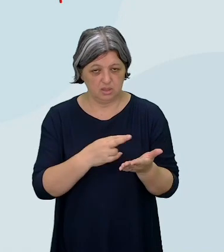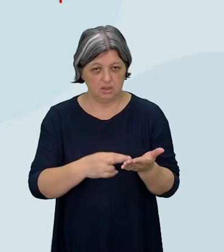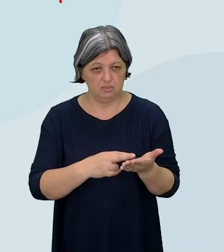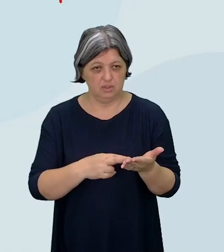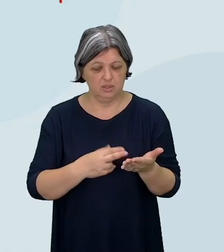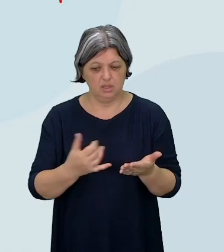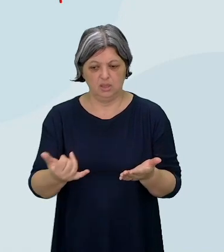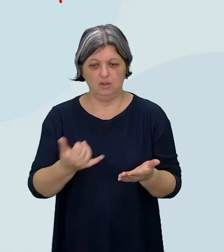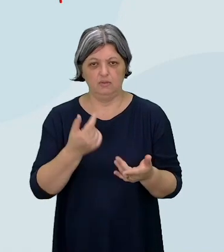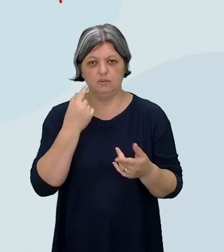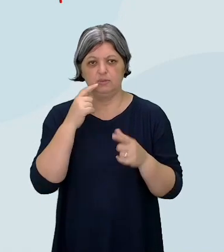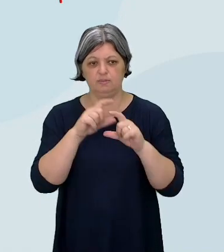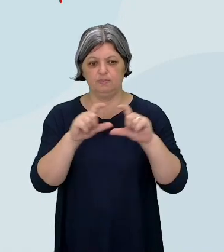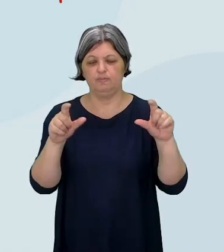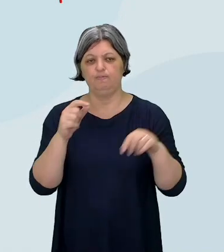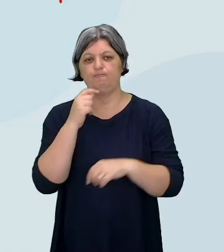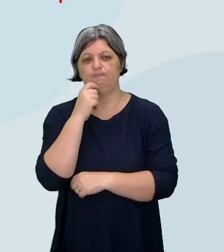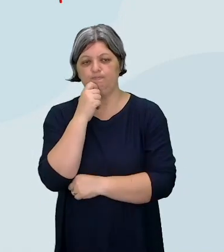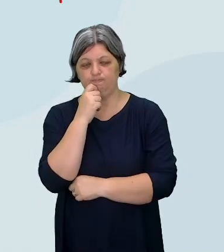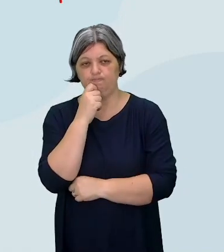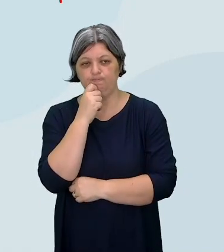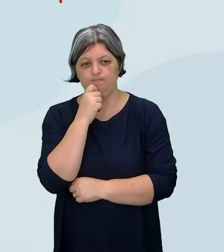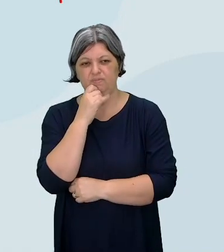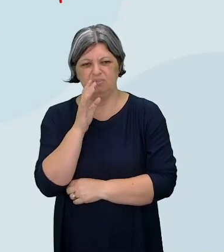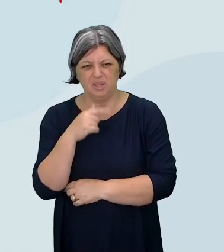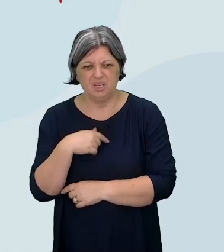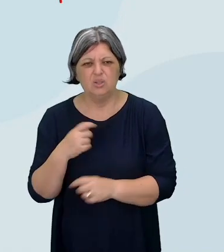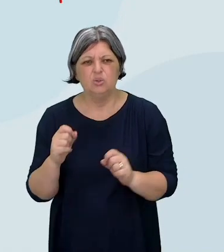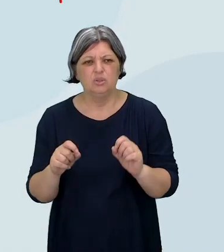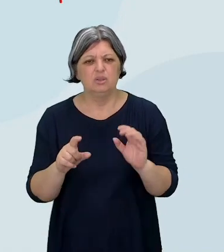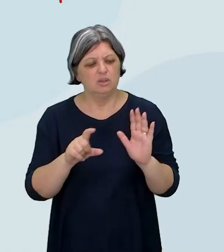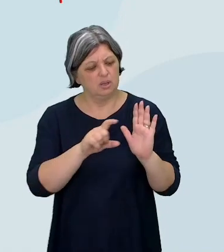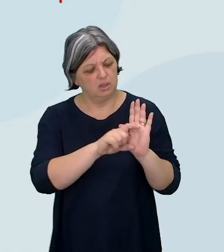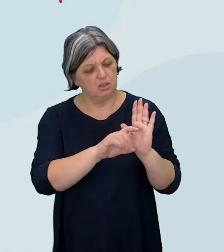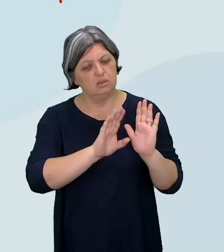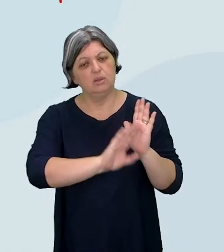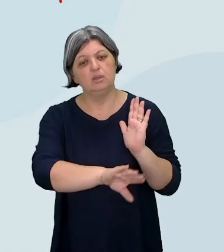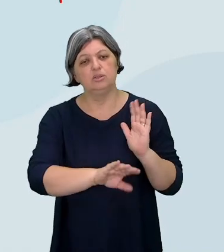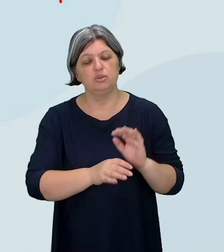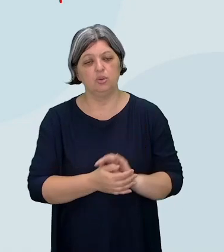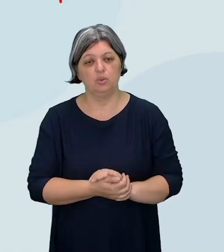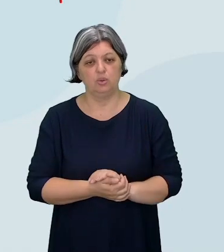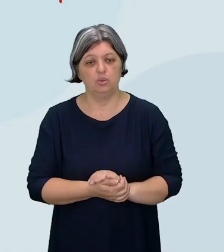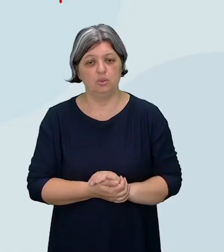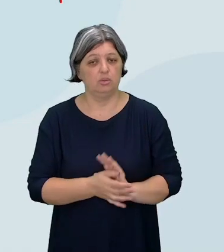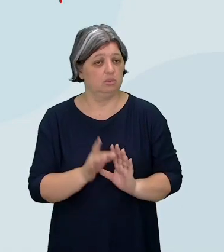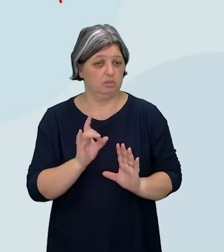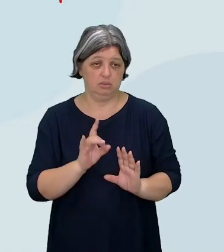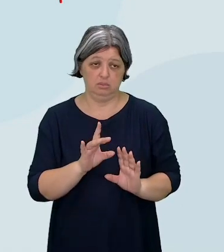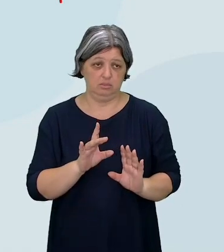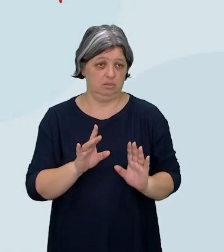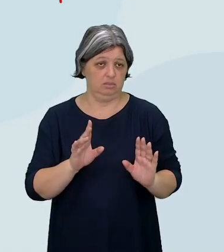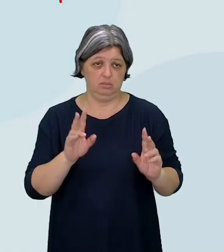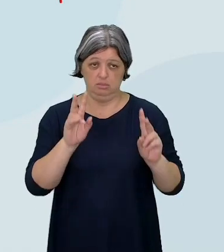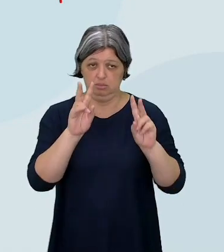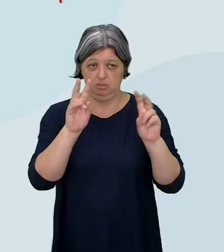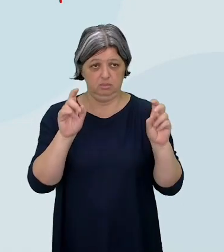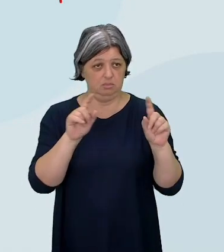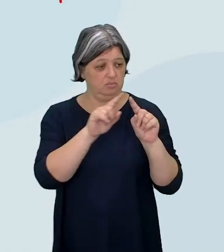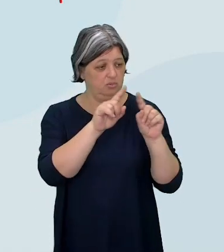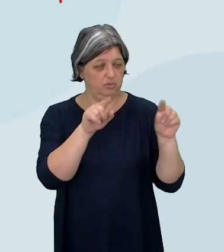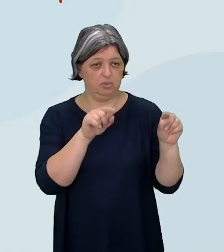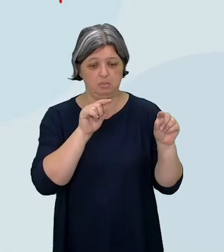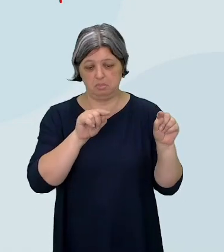me dizendo isso aqui. Aí você vai falar, bom, mas e as partes que você tirou? Simples, gente, só bota aqui, ó, um parênteses,